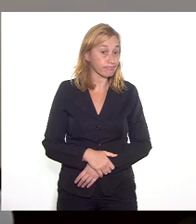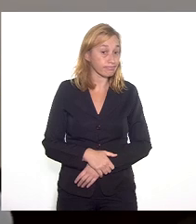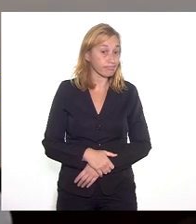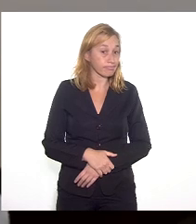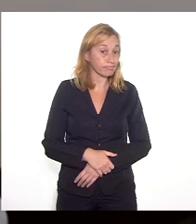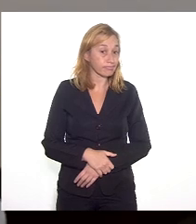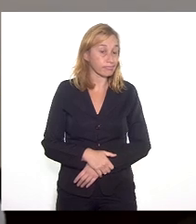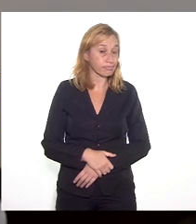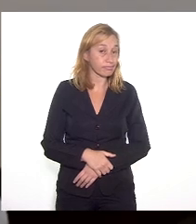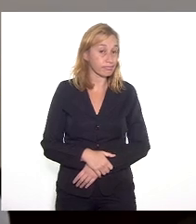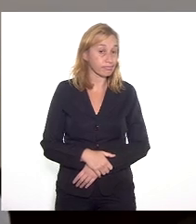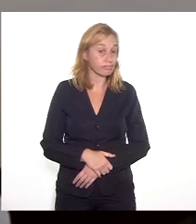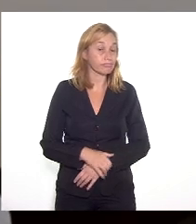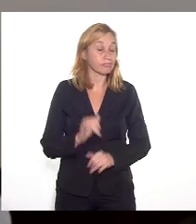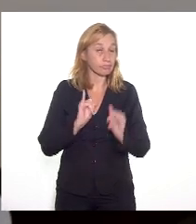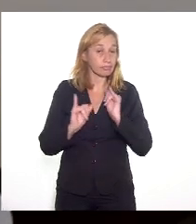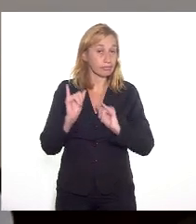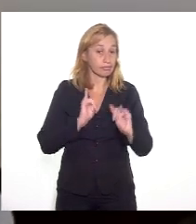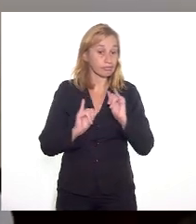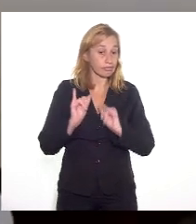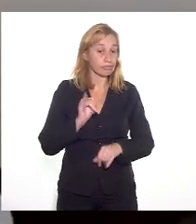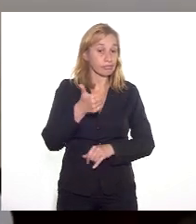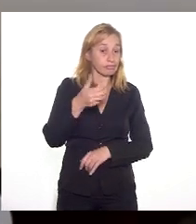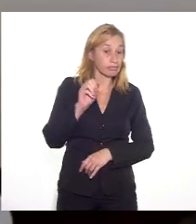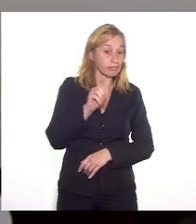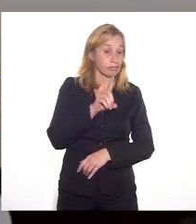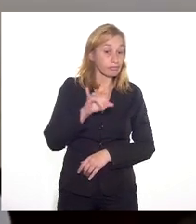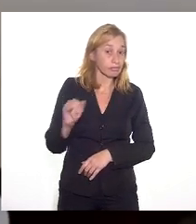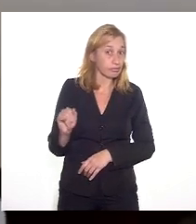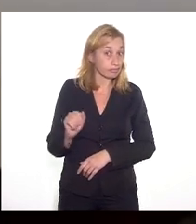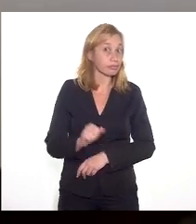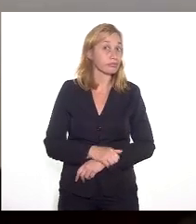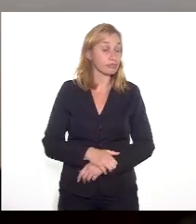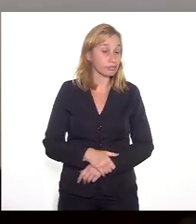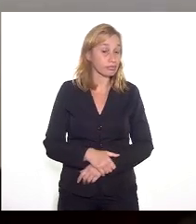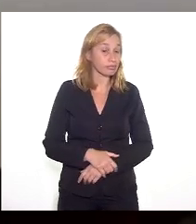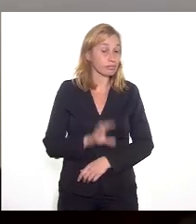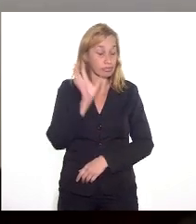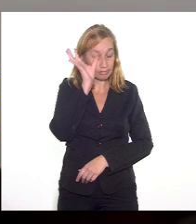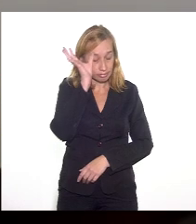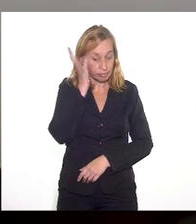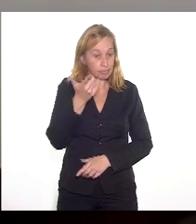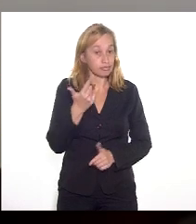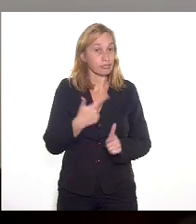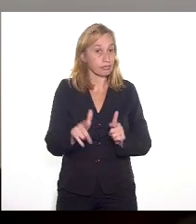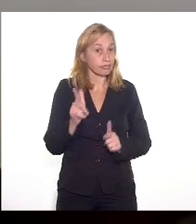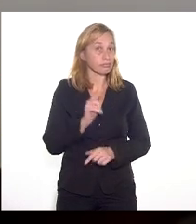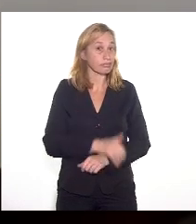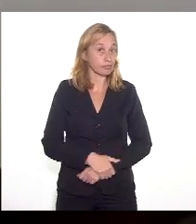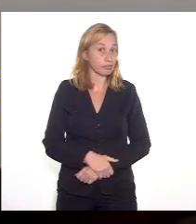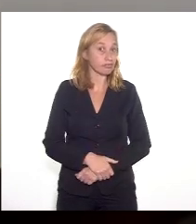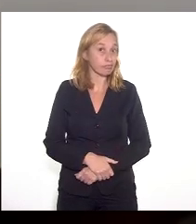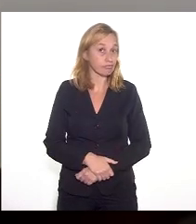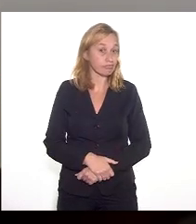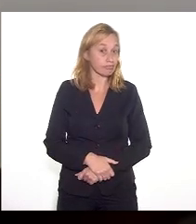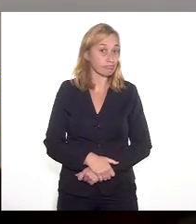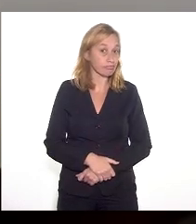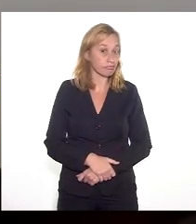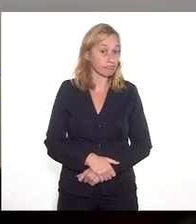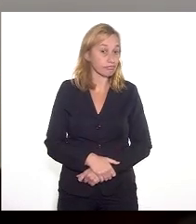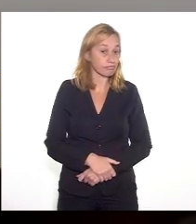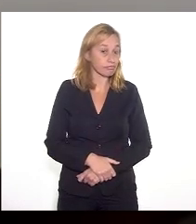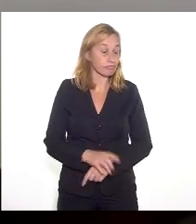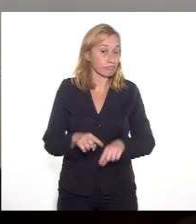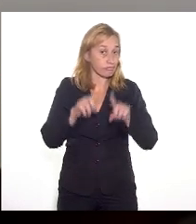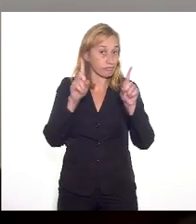presencialmente. Então, foram informados de que teriam 10 dias para resolver esta situação. Ora,